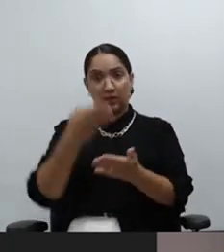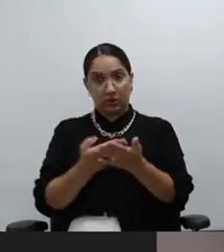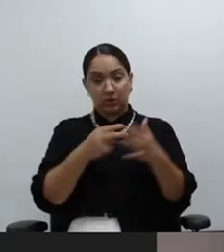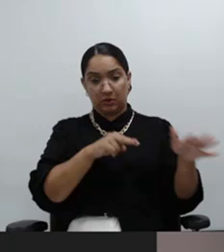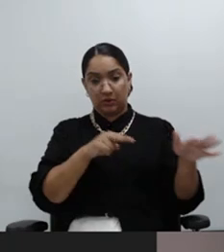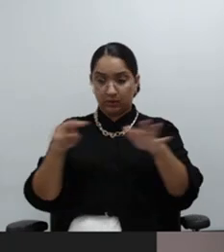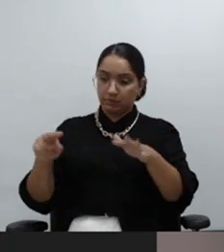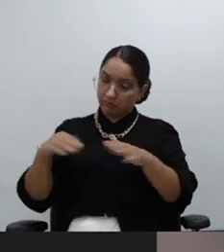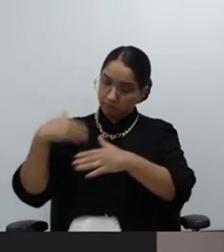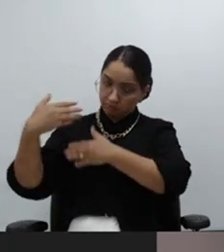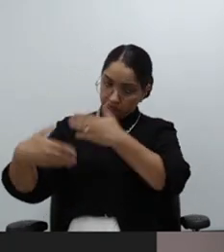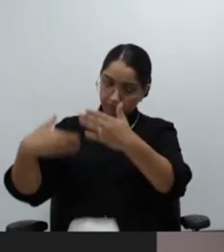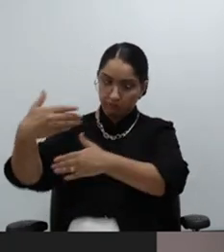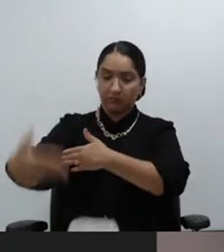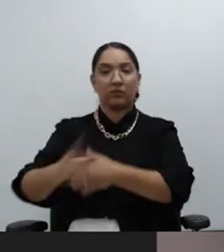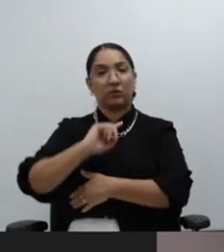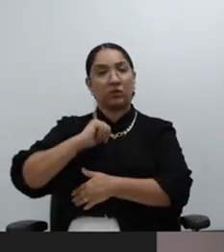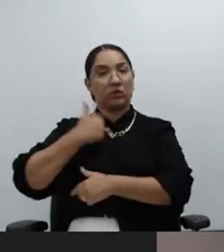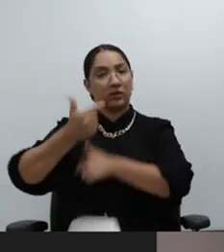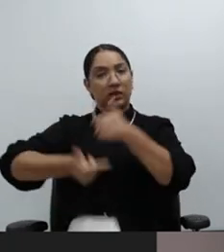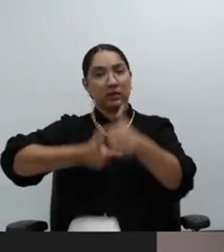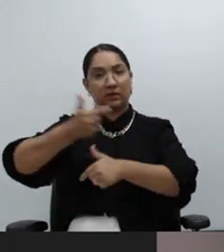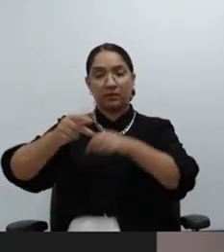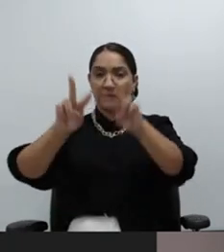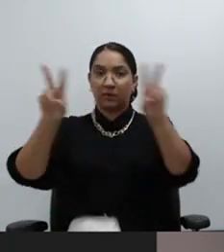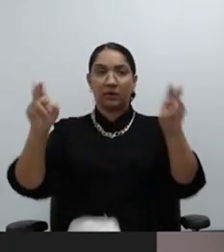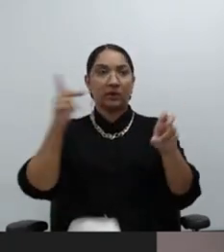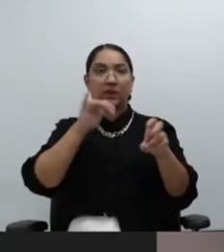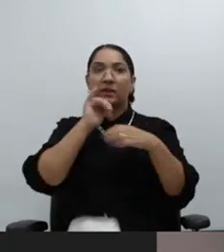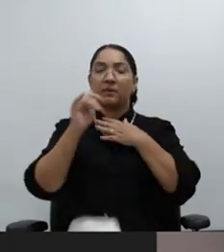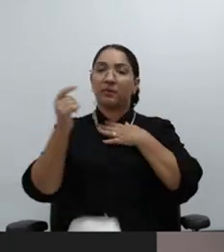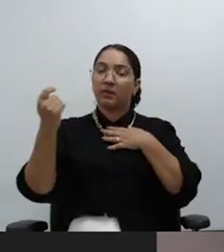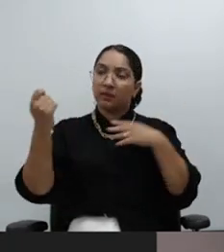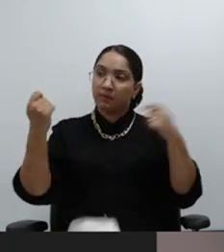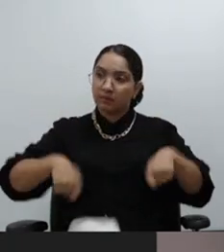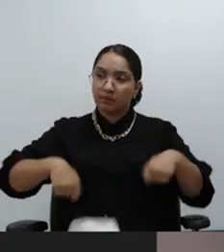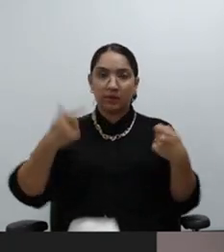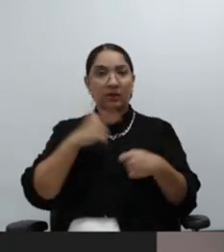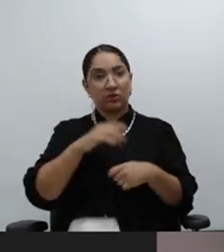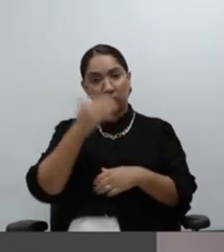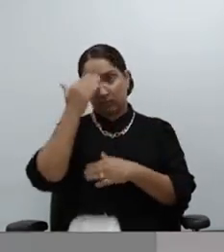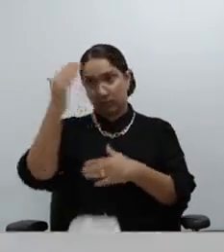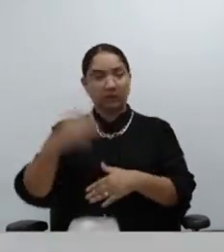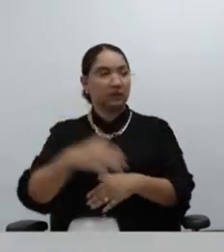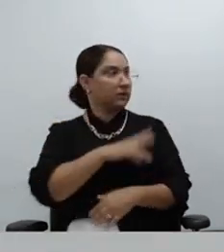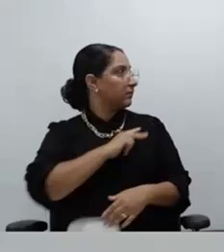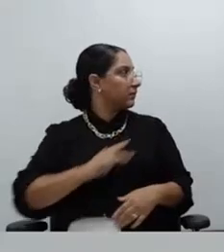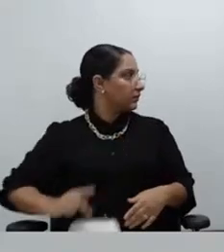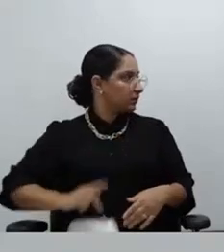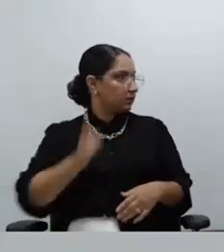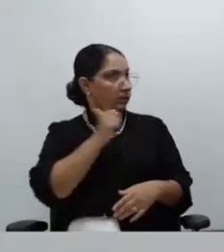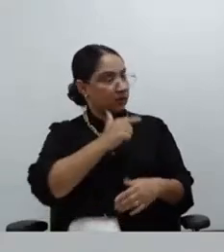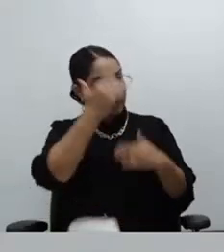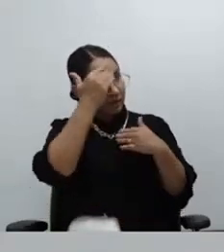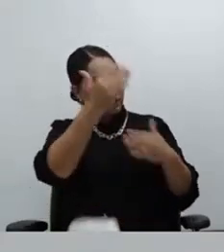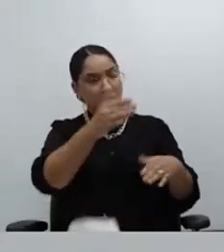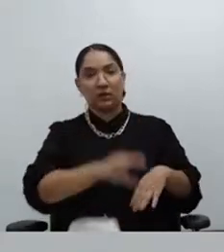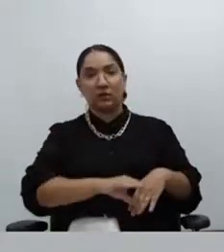possa trabalhar em torno dessas possibilidades. Obrigado, presidente. Agradeço ao excelentíssimo